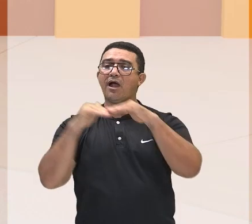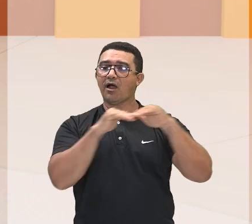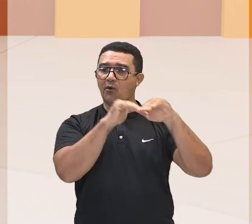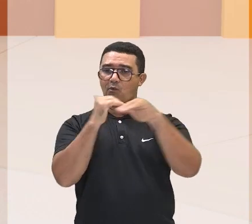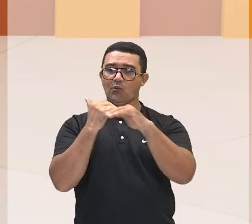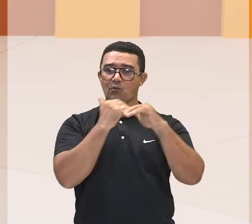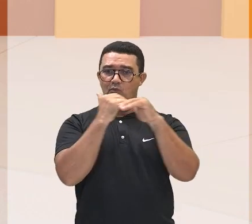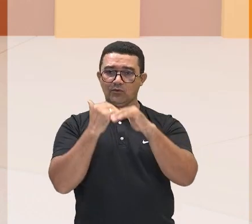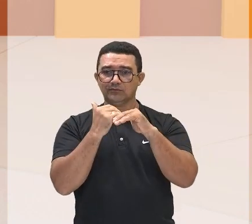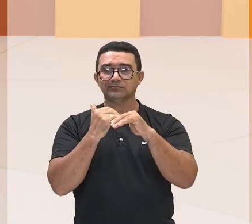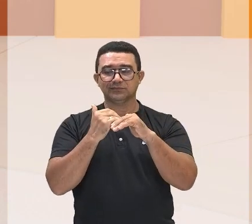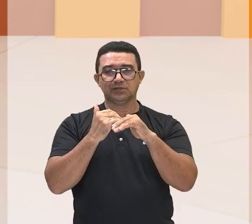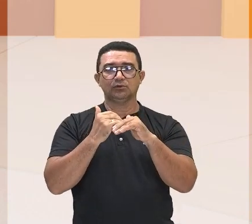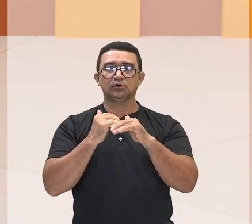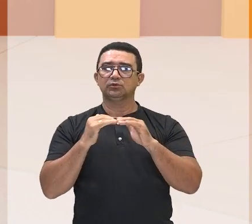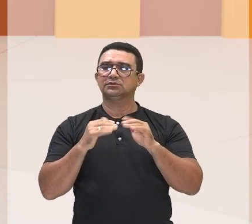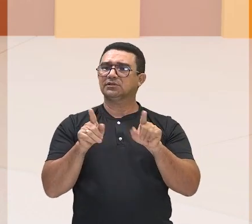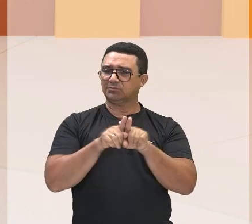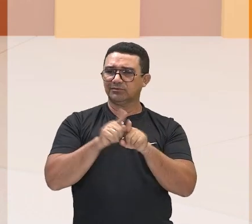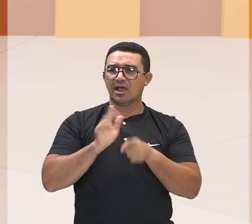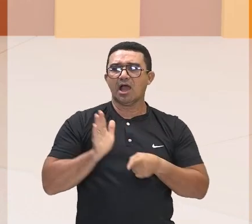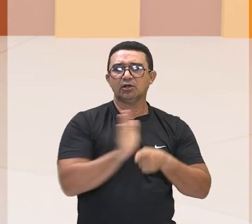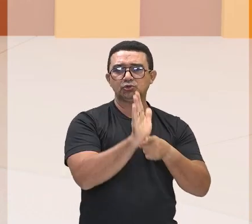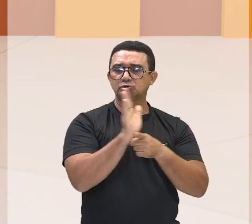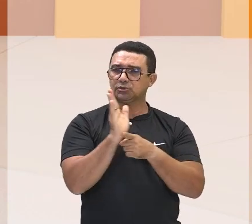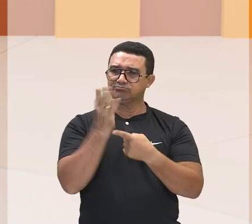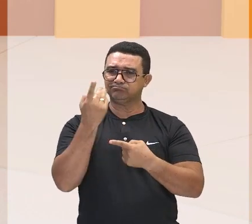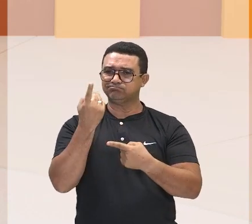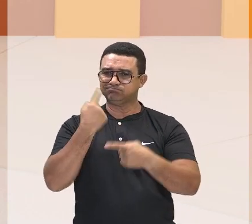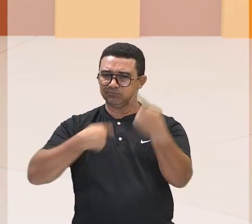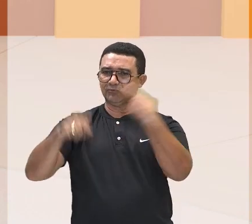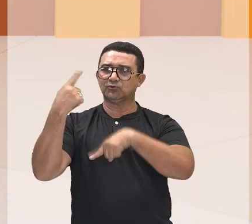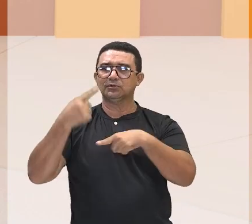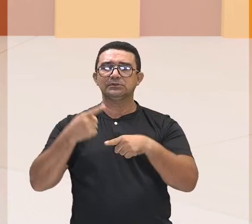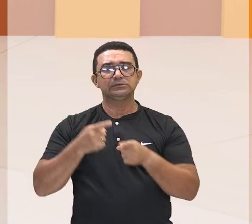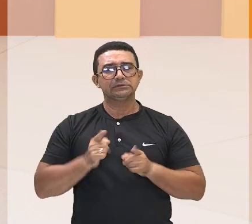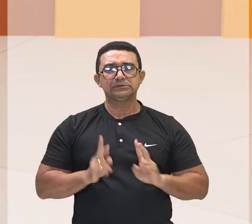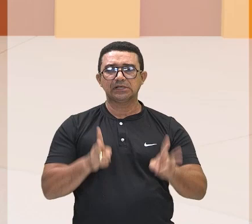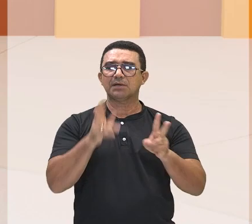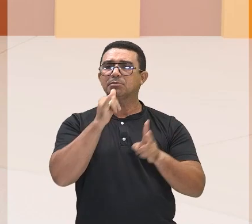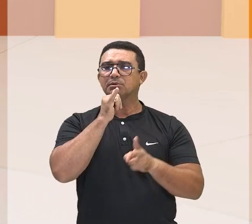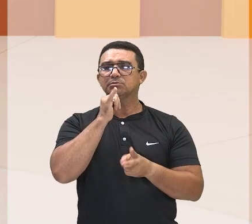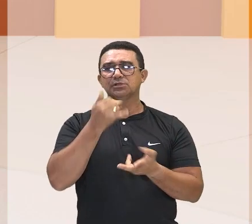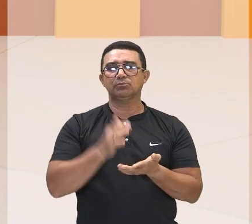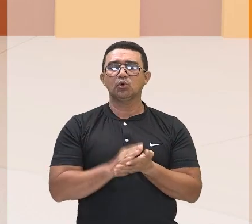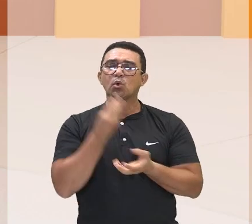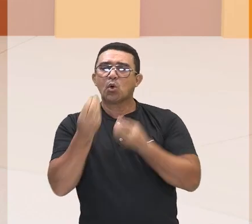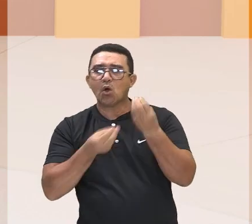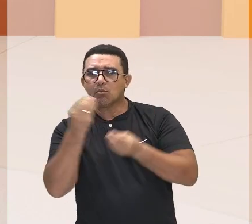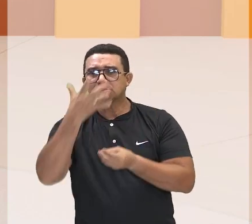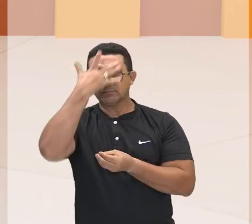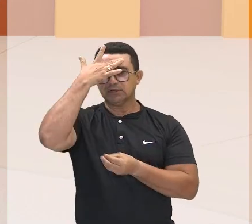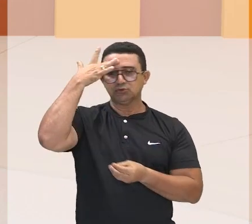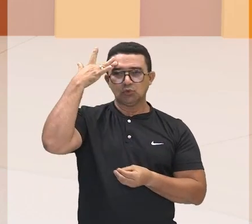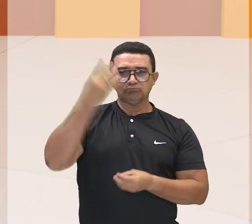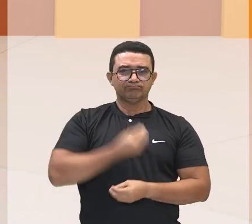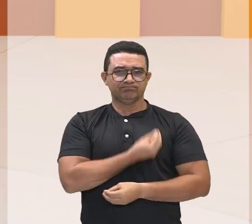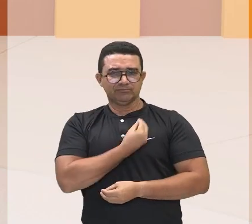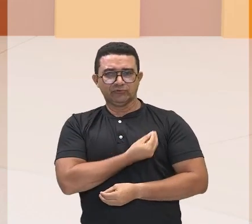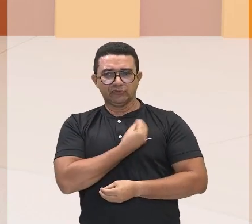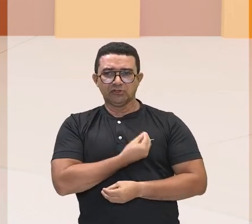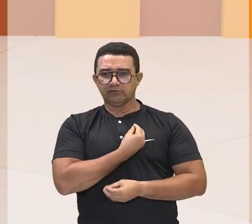tá? Então isso vai ajudar a evoluir cada vez mais, como que as pessoas vivem